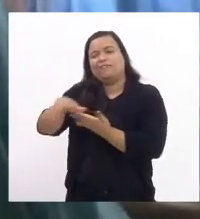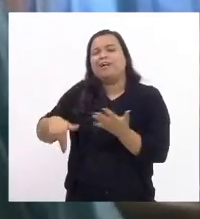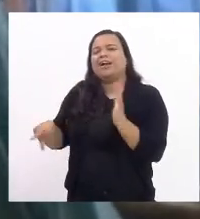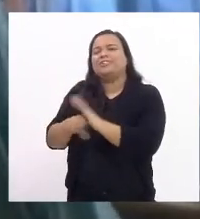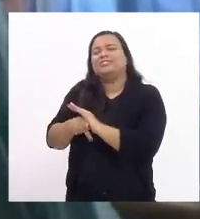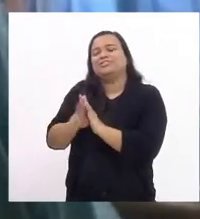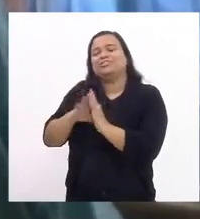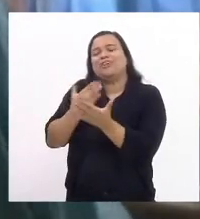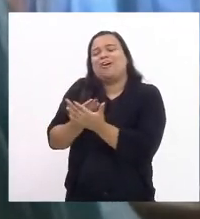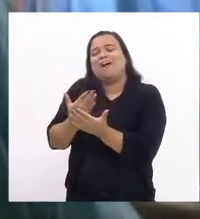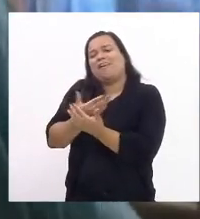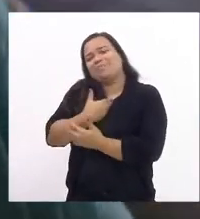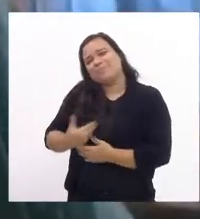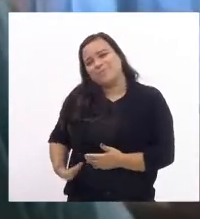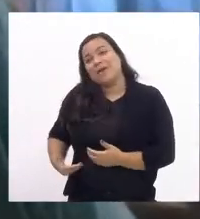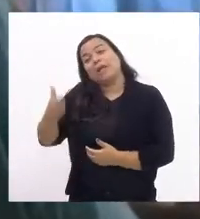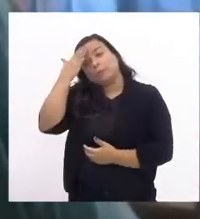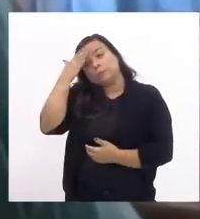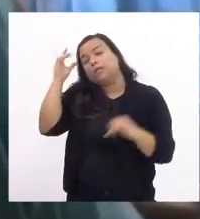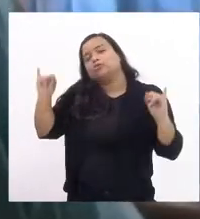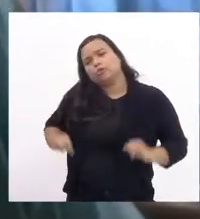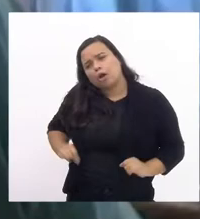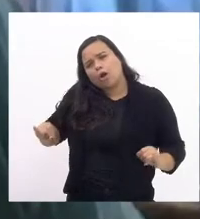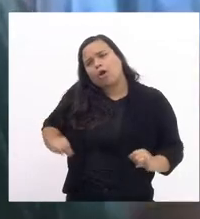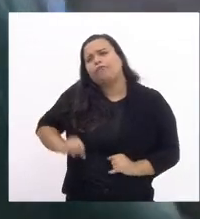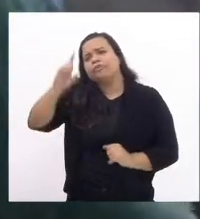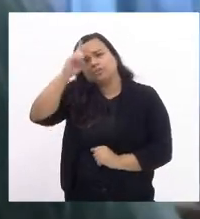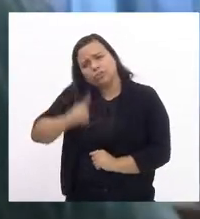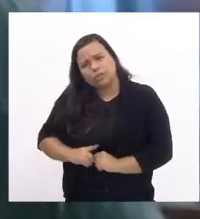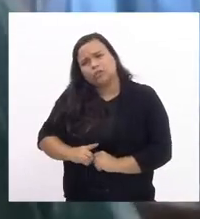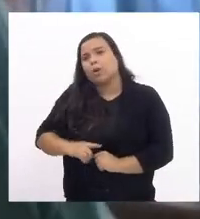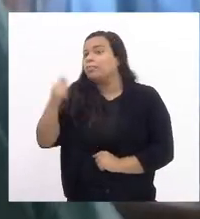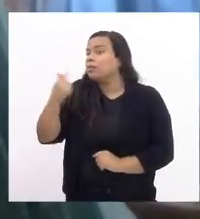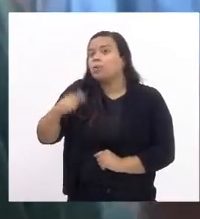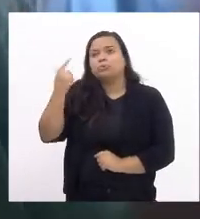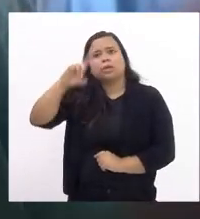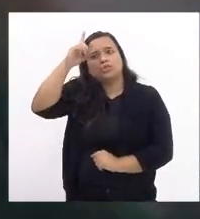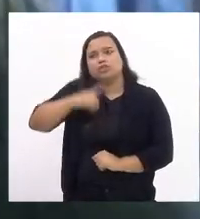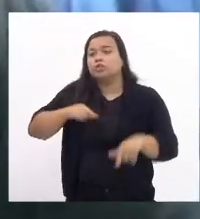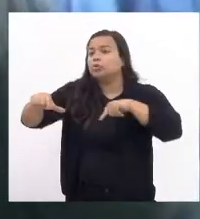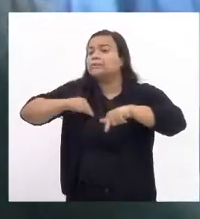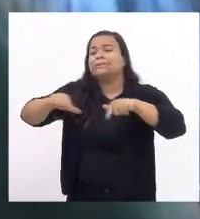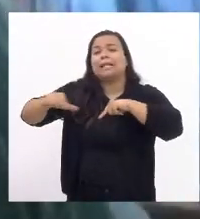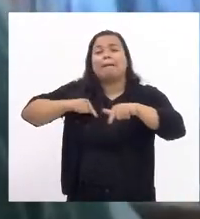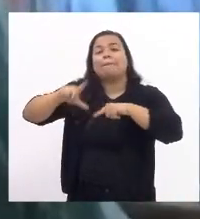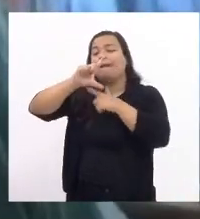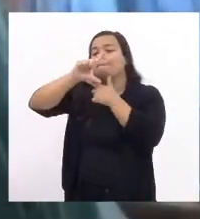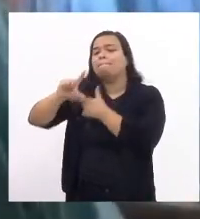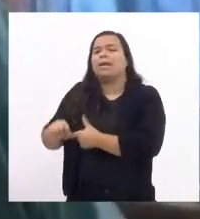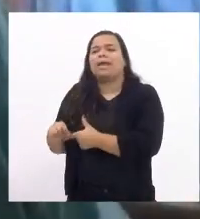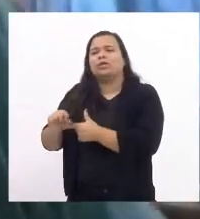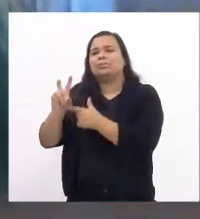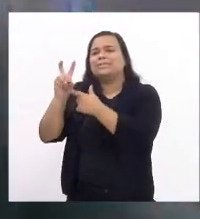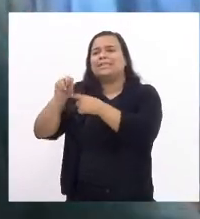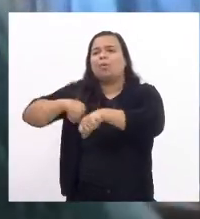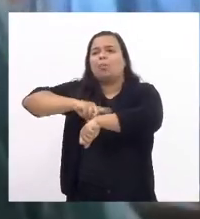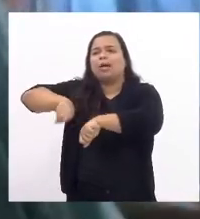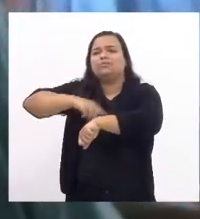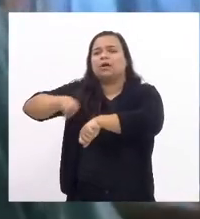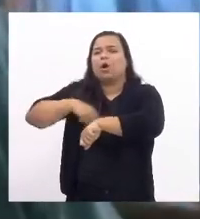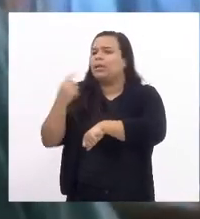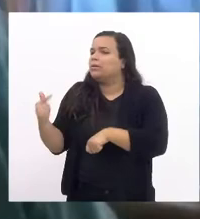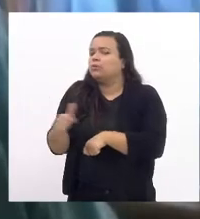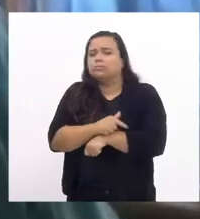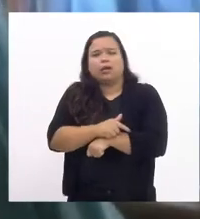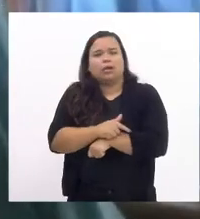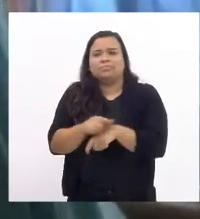penam os diretores. Não há um diretor que trabalhe menos do que 50 horas e vá lá fechar a escola no fim do expediente, já nem vigia